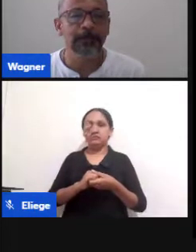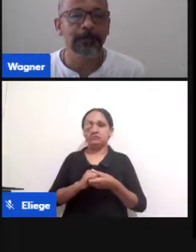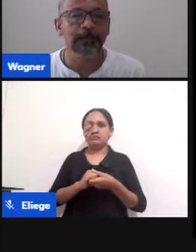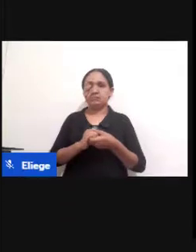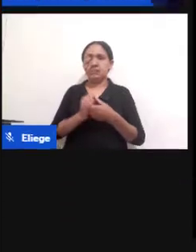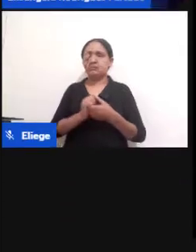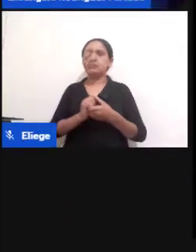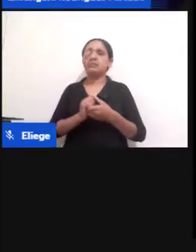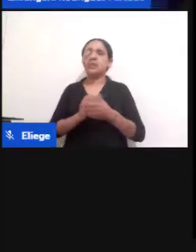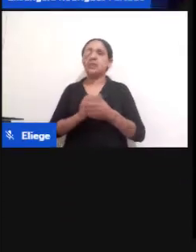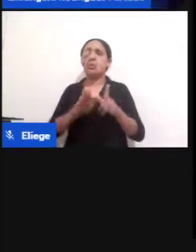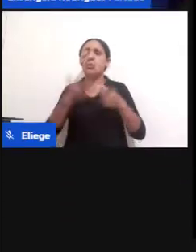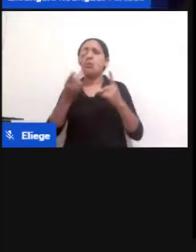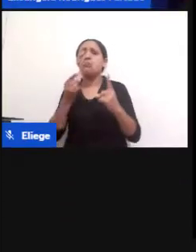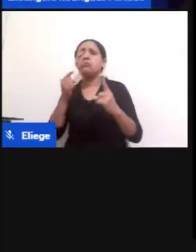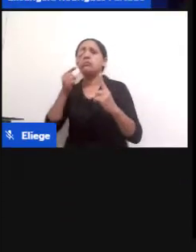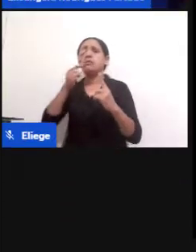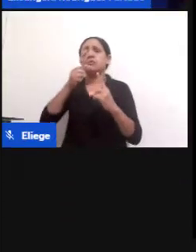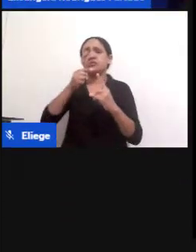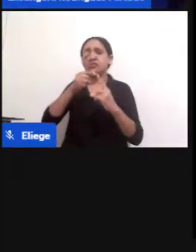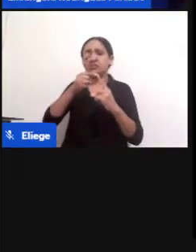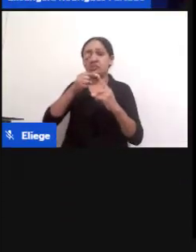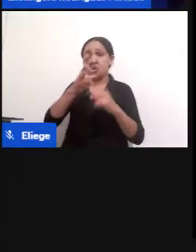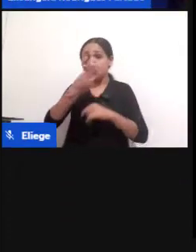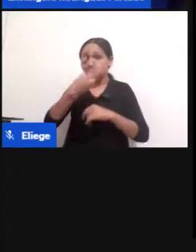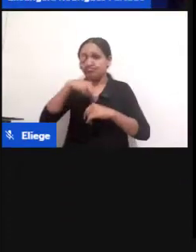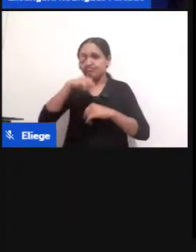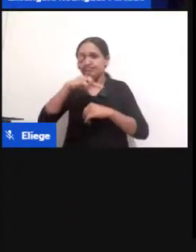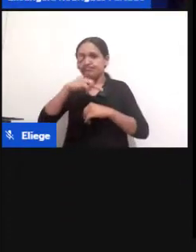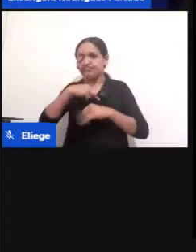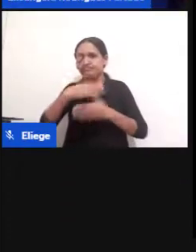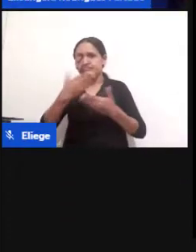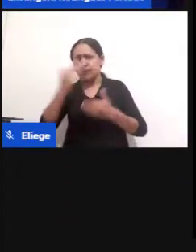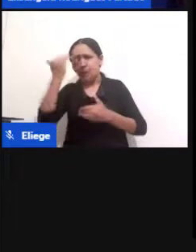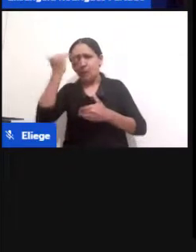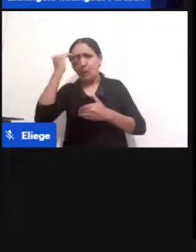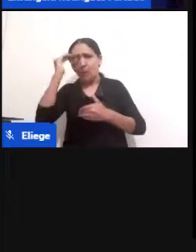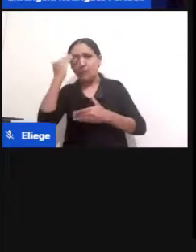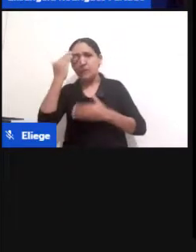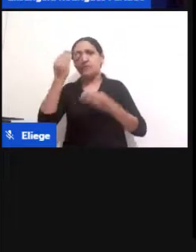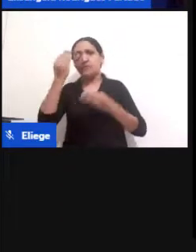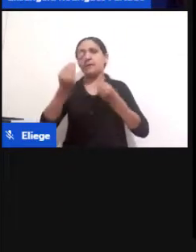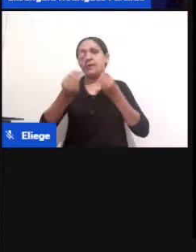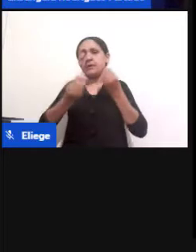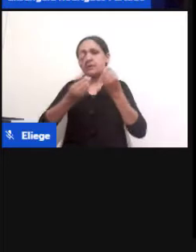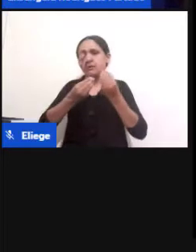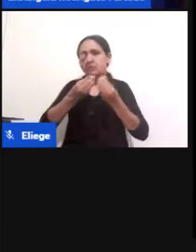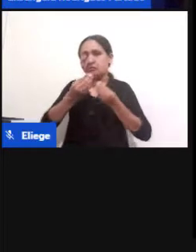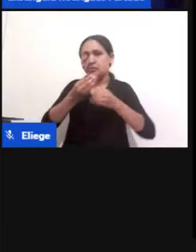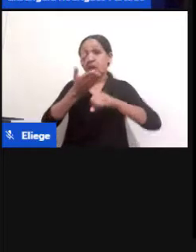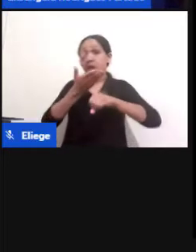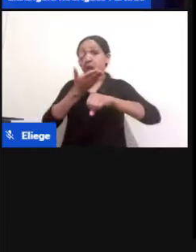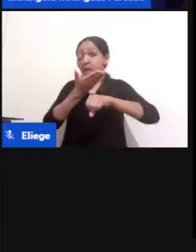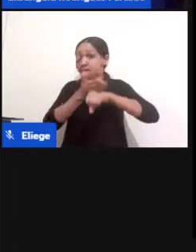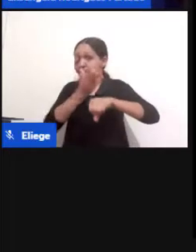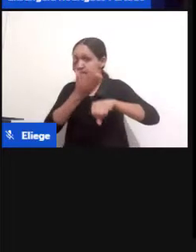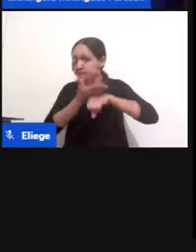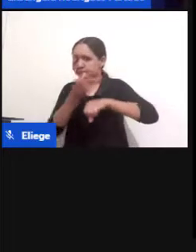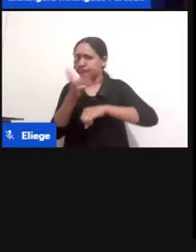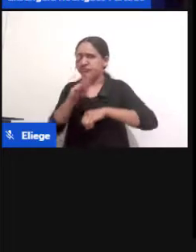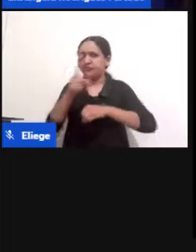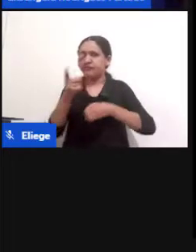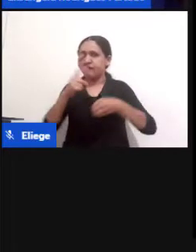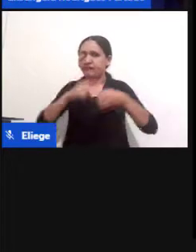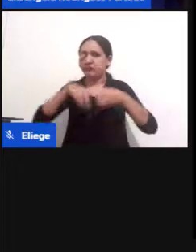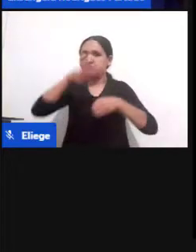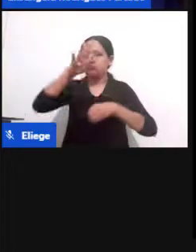Então, qual que é o objetivo? Nós vamos tentar compreender, inferir sobre essa prática escalonada e